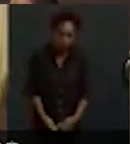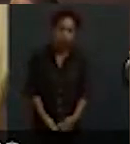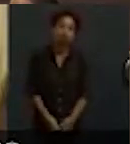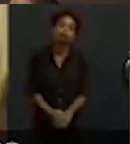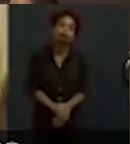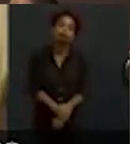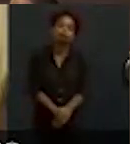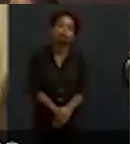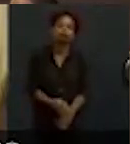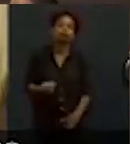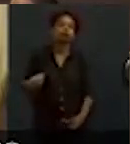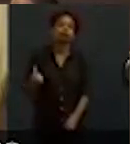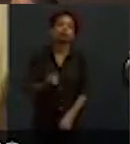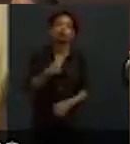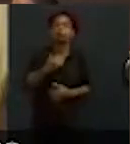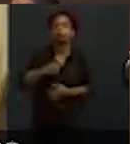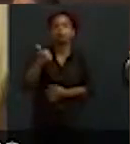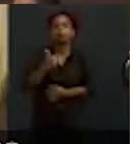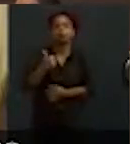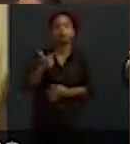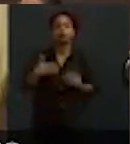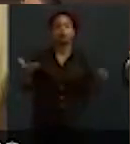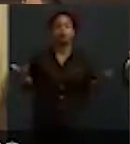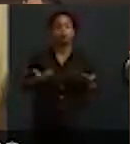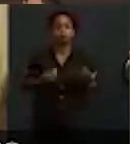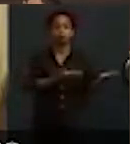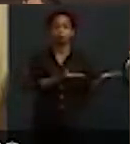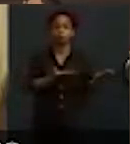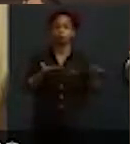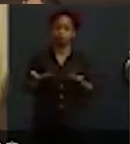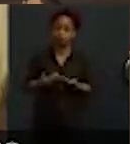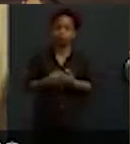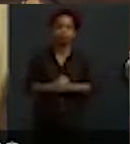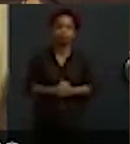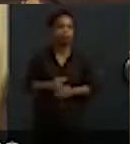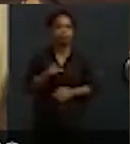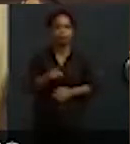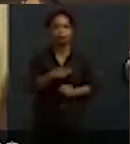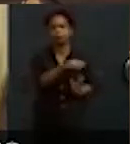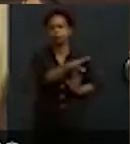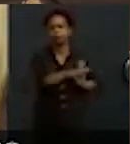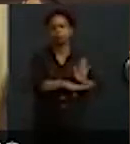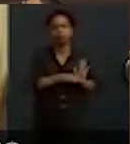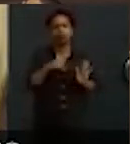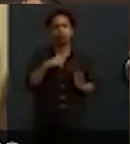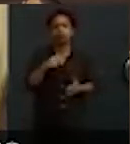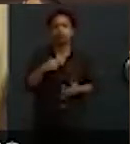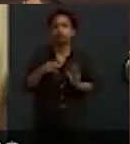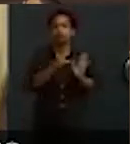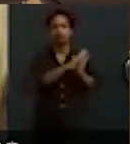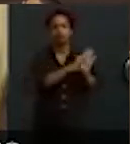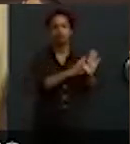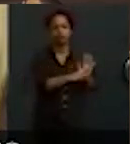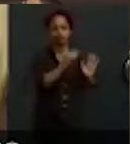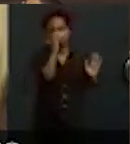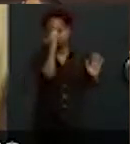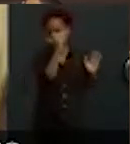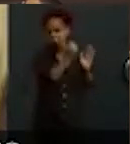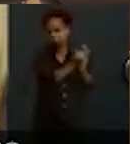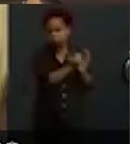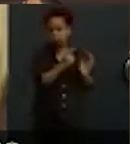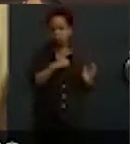Nosso primeiro homenageado tem uma conduta pautada nos princípios da legalidade,